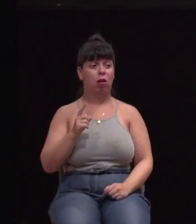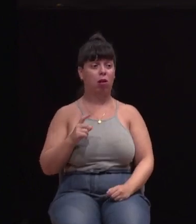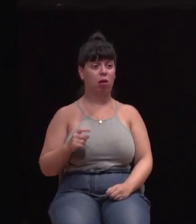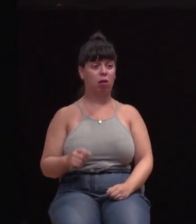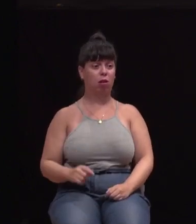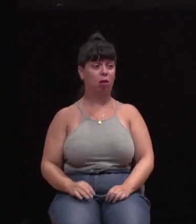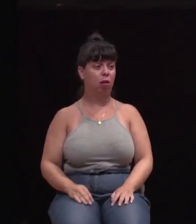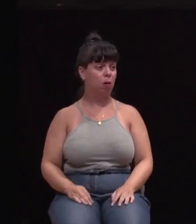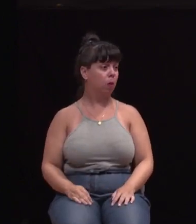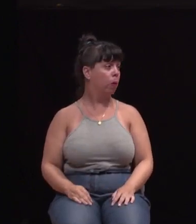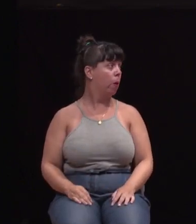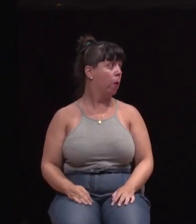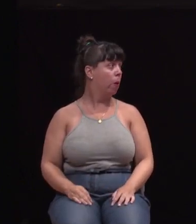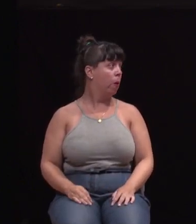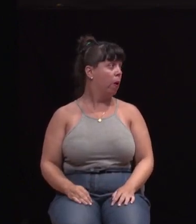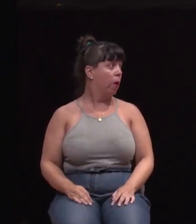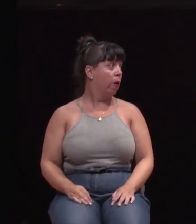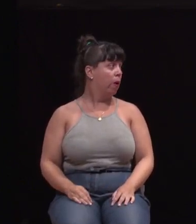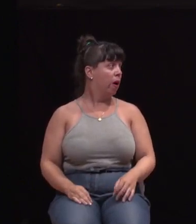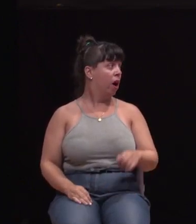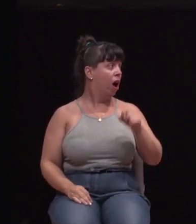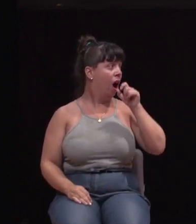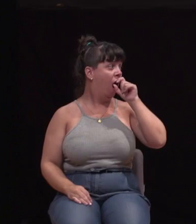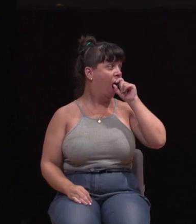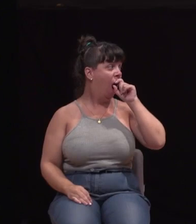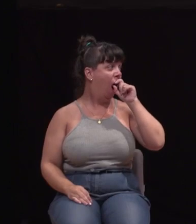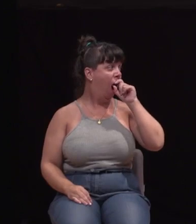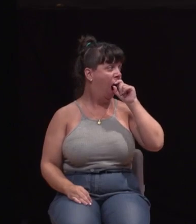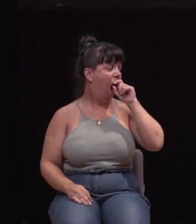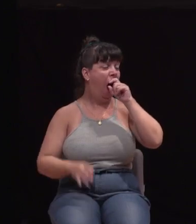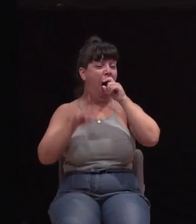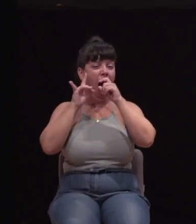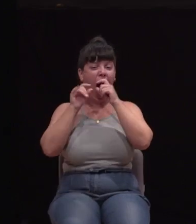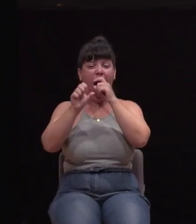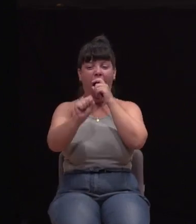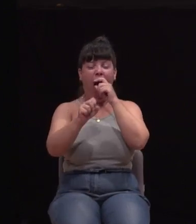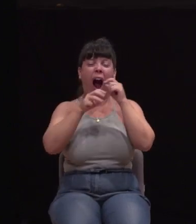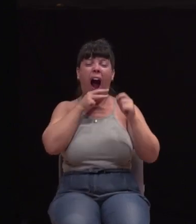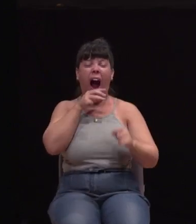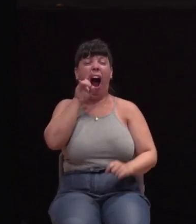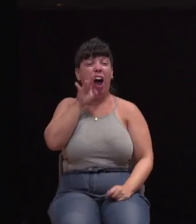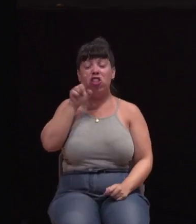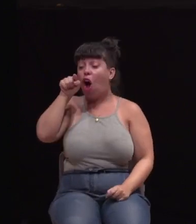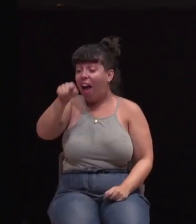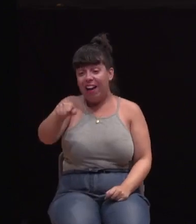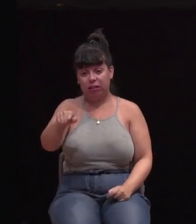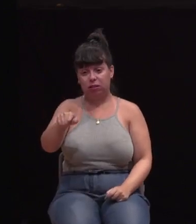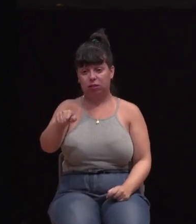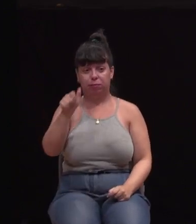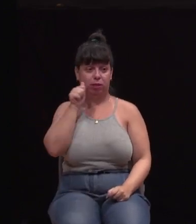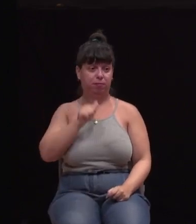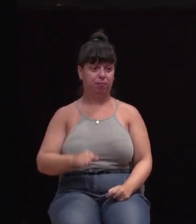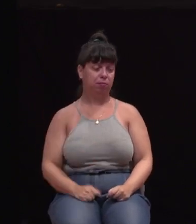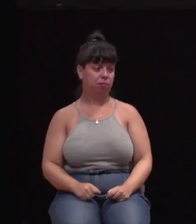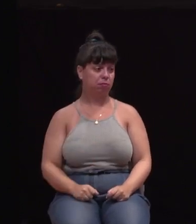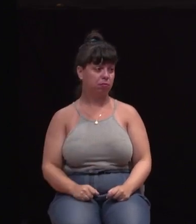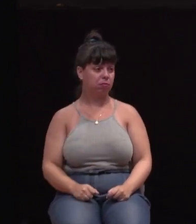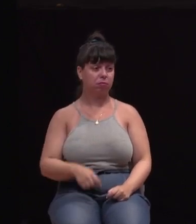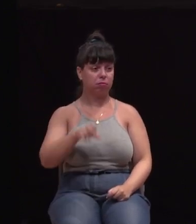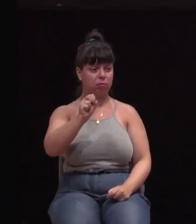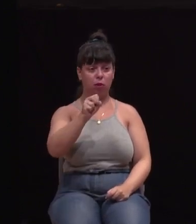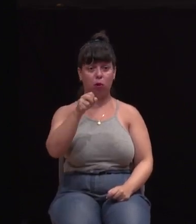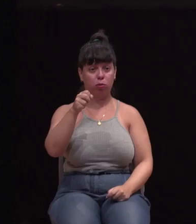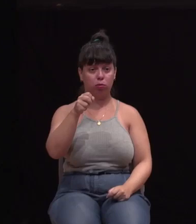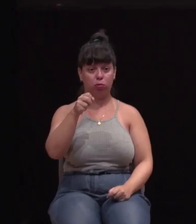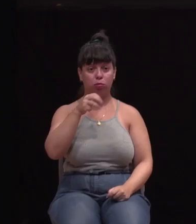reforçando que o 8 de março, por exemplo, é só para essas aqui. Não, o 8 de março